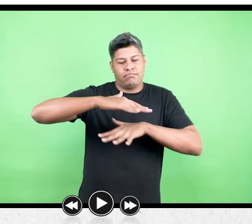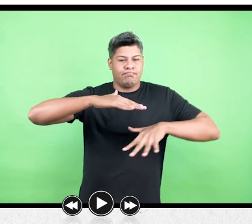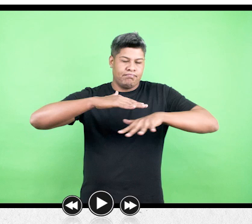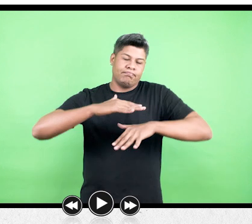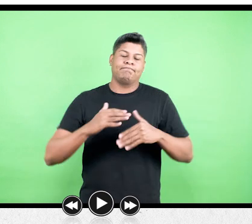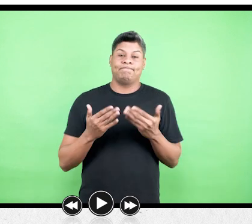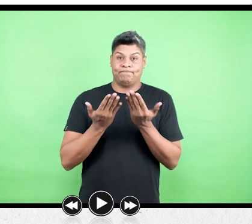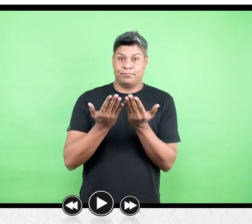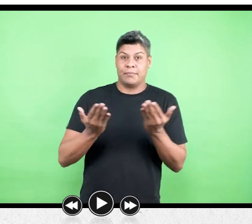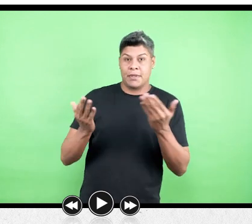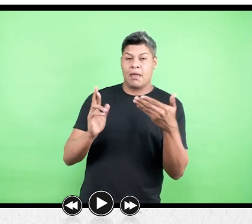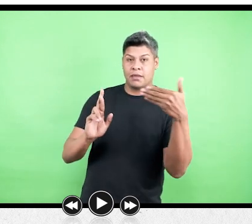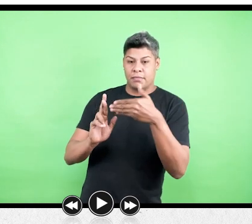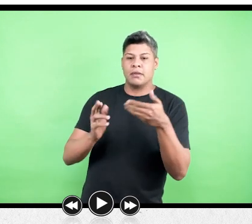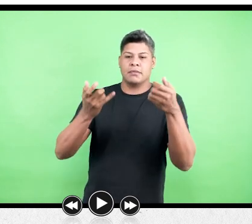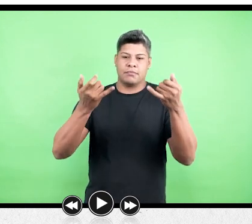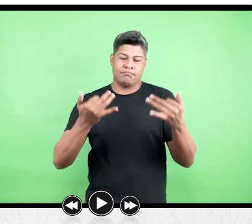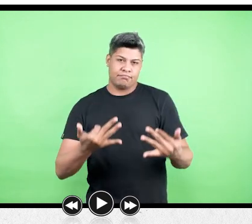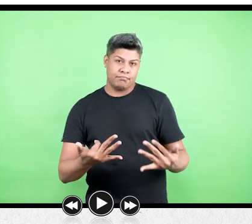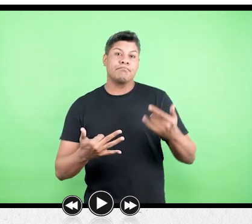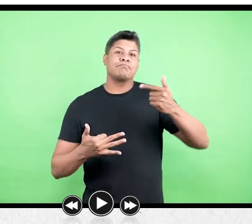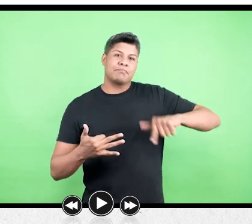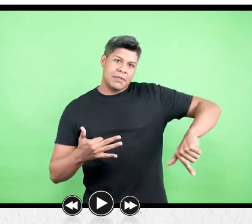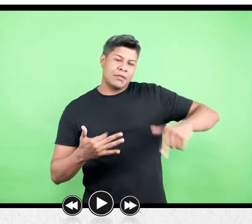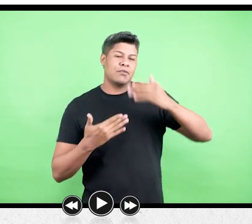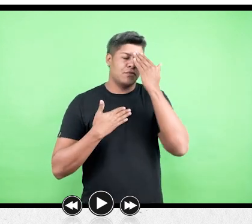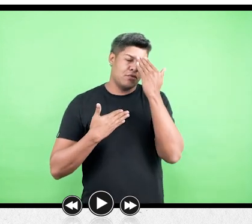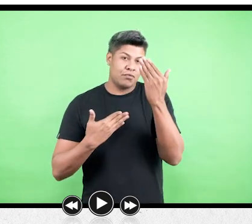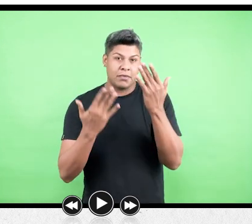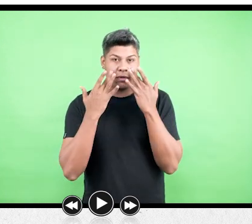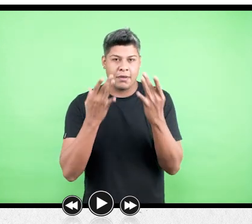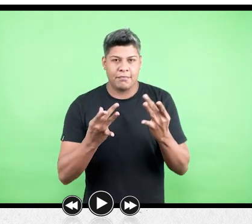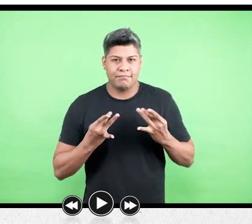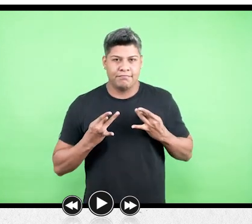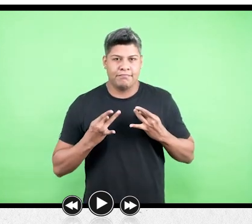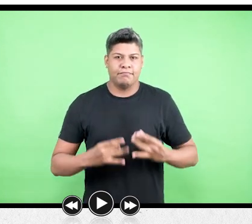Essas são as referências que eu comentei e, mais uma vez, agradeço a atenção.